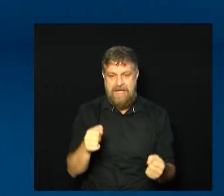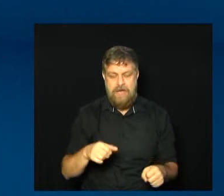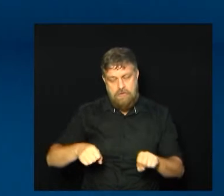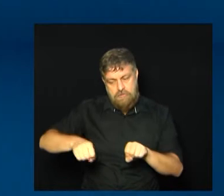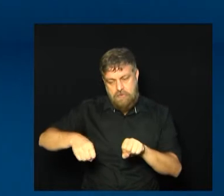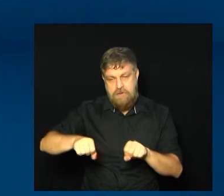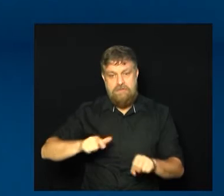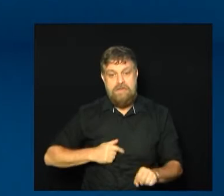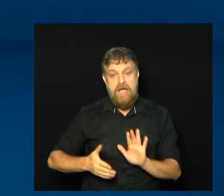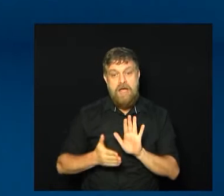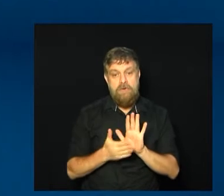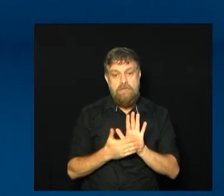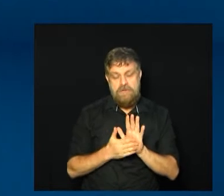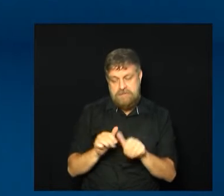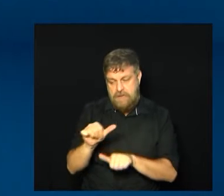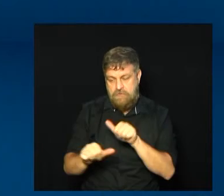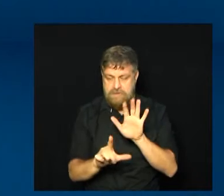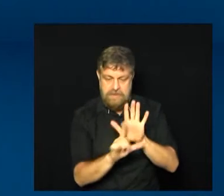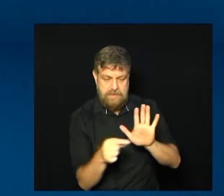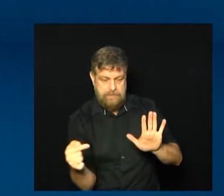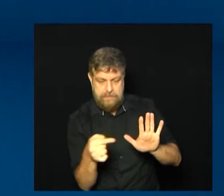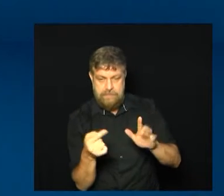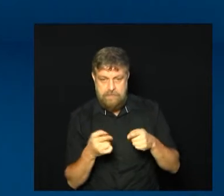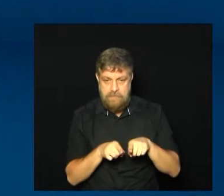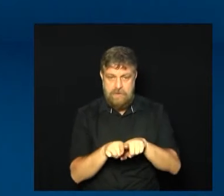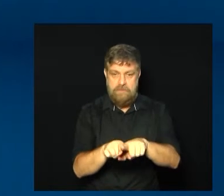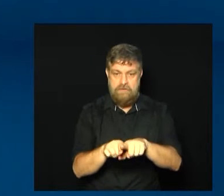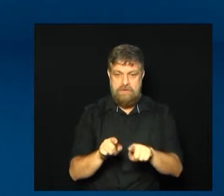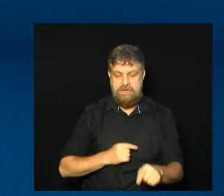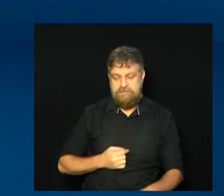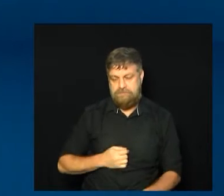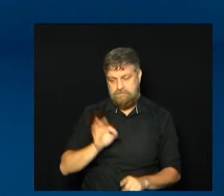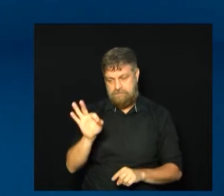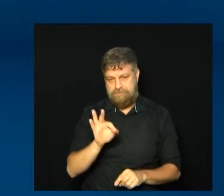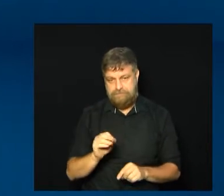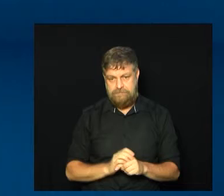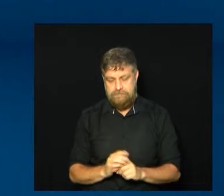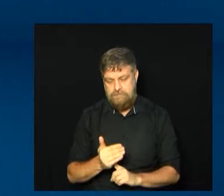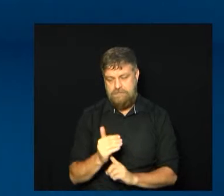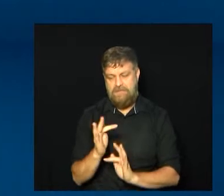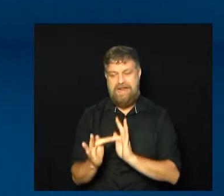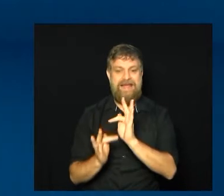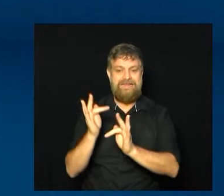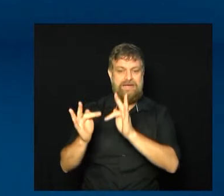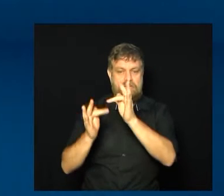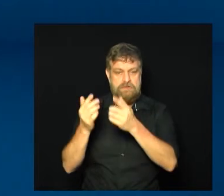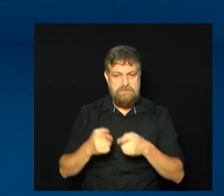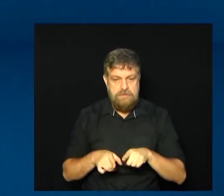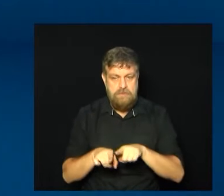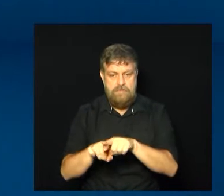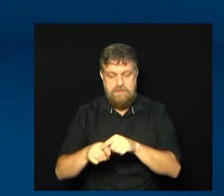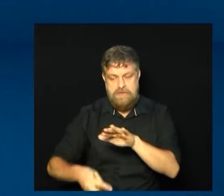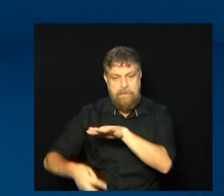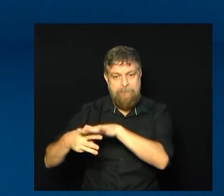automotores. A proposta altera a lei para que acompanhe as mudanças proporcionadas pelo avanço tecnológico na prestação